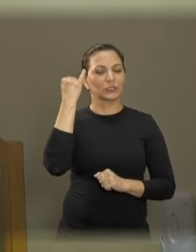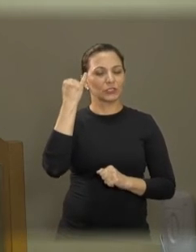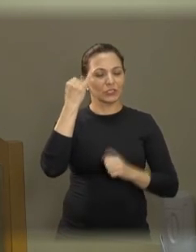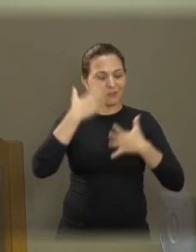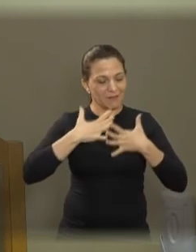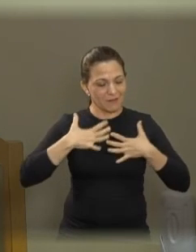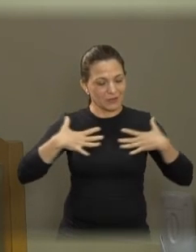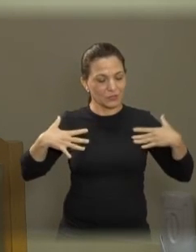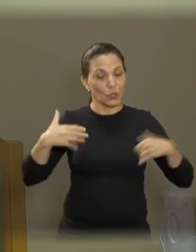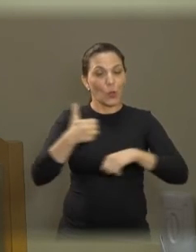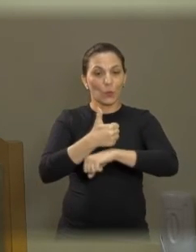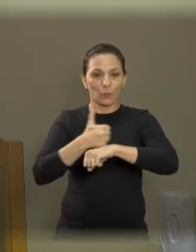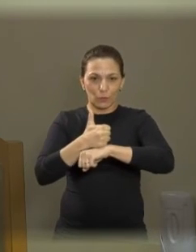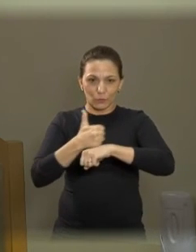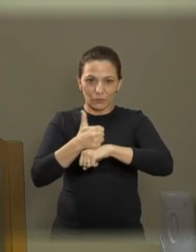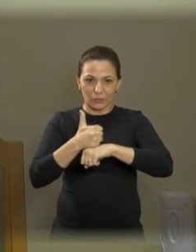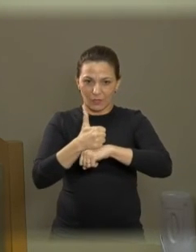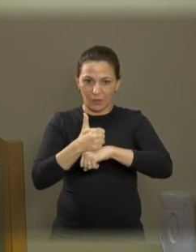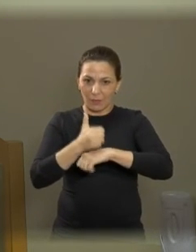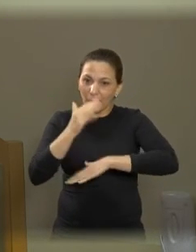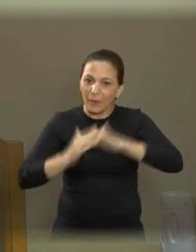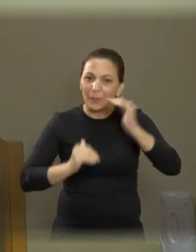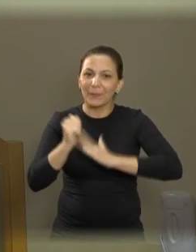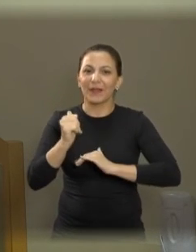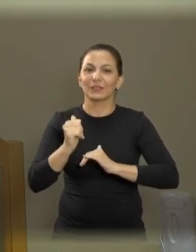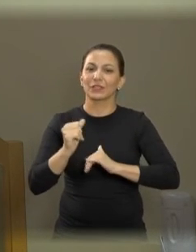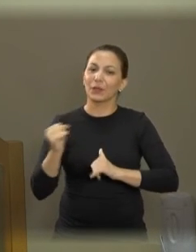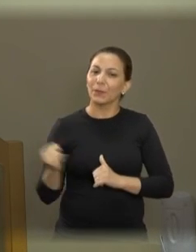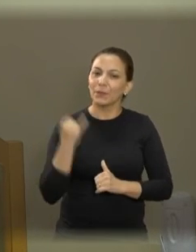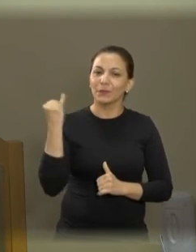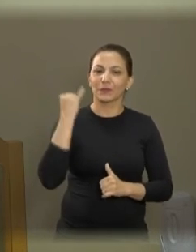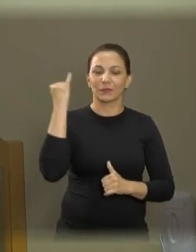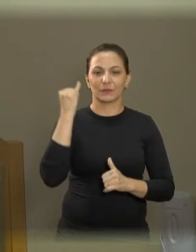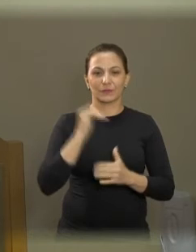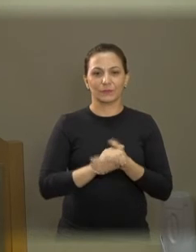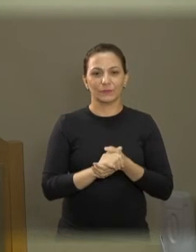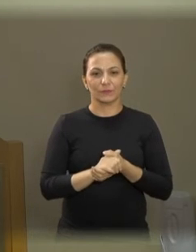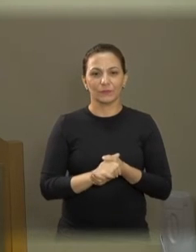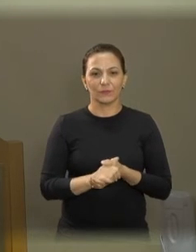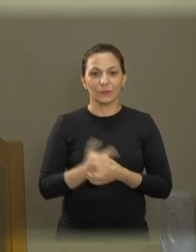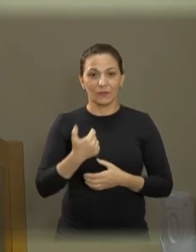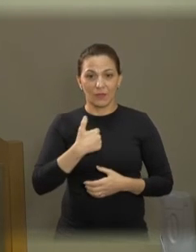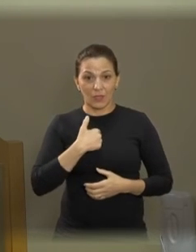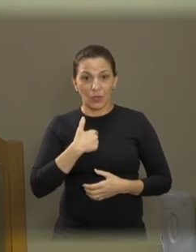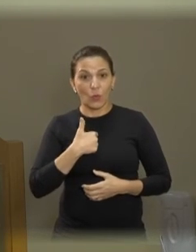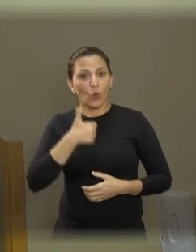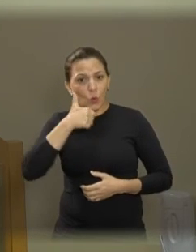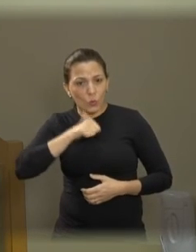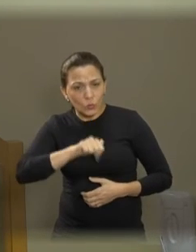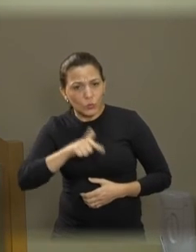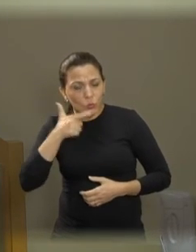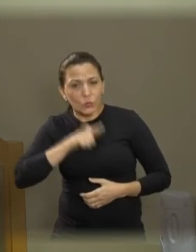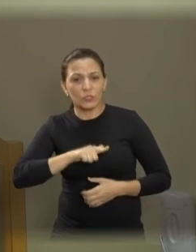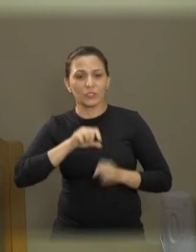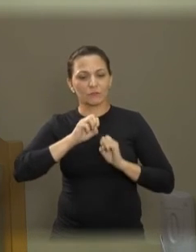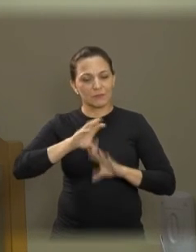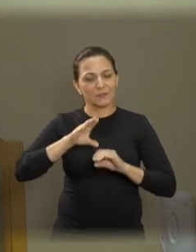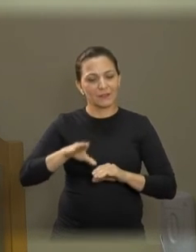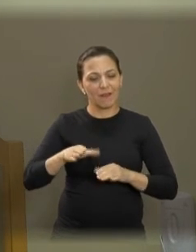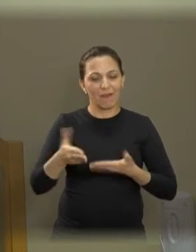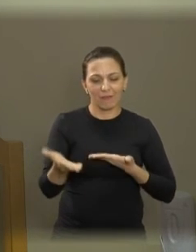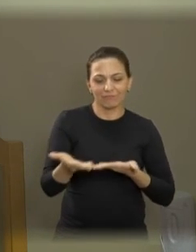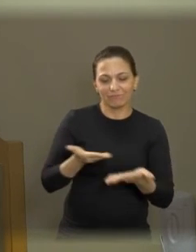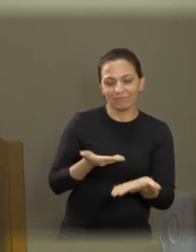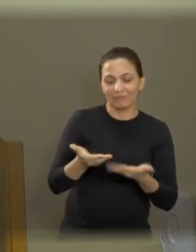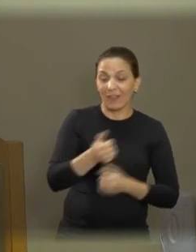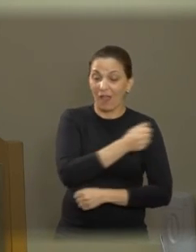gratificante, profissionalmente falando. Poxa vida, eu me viro muito bem em sala de aula. Eu tenho uma relação muito legal com o